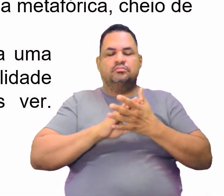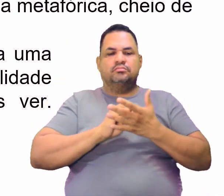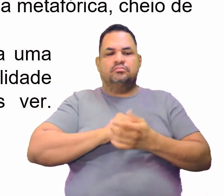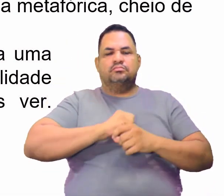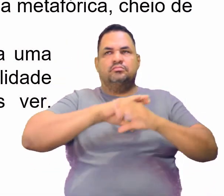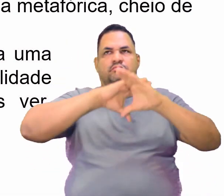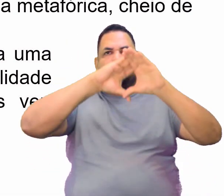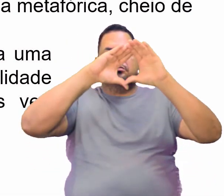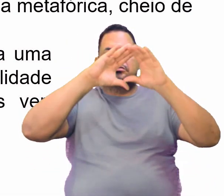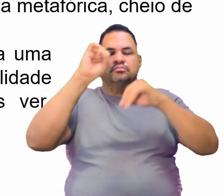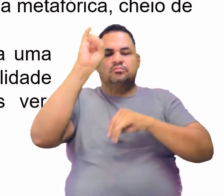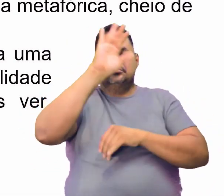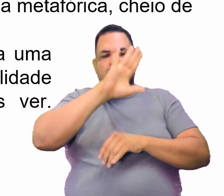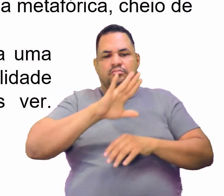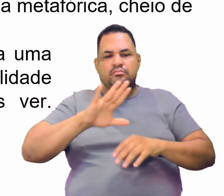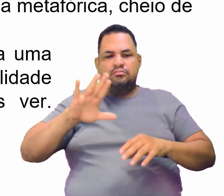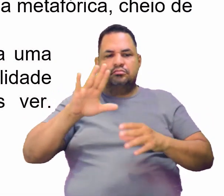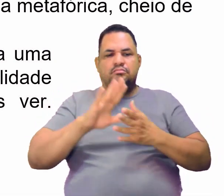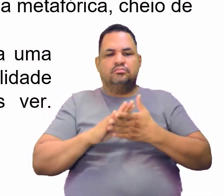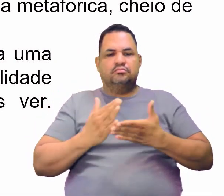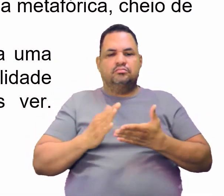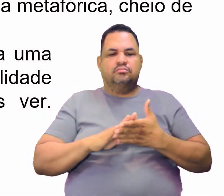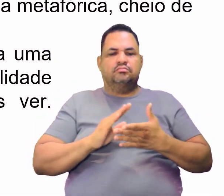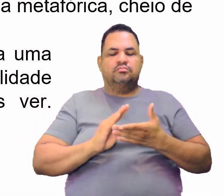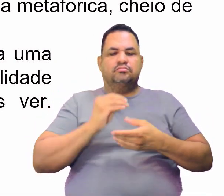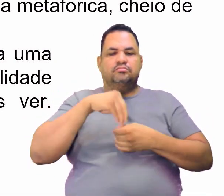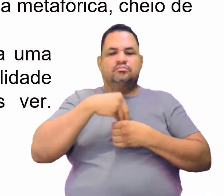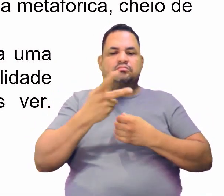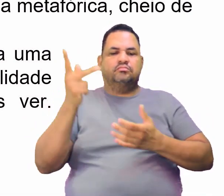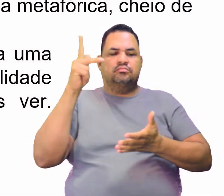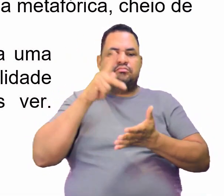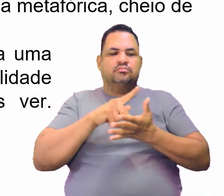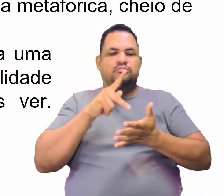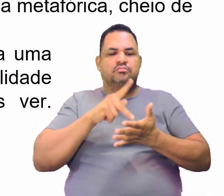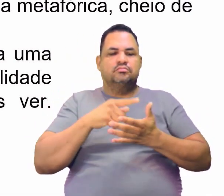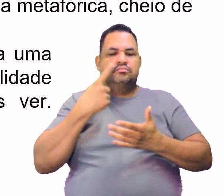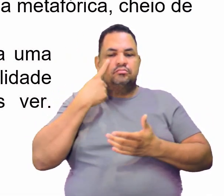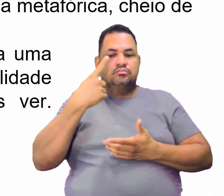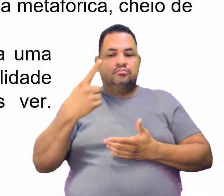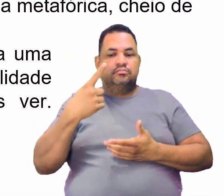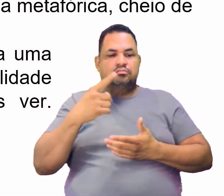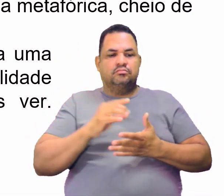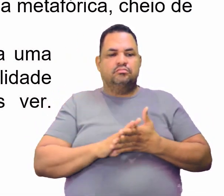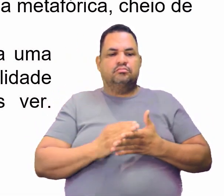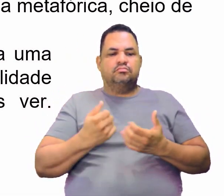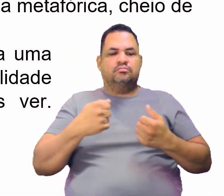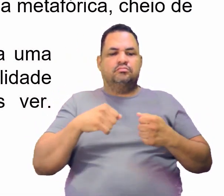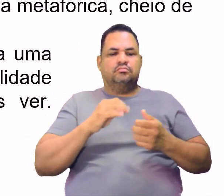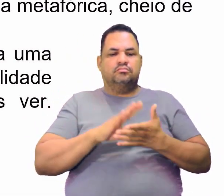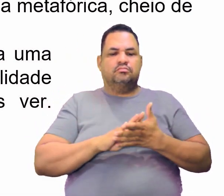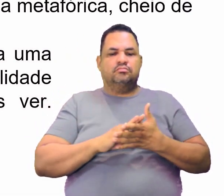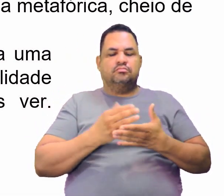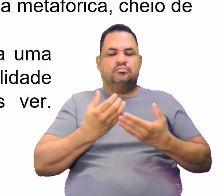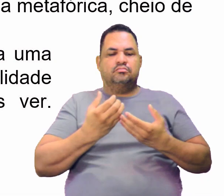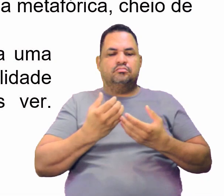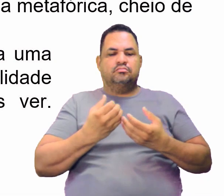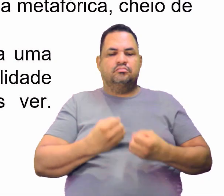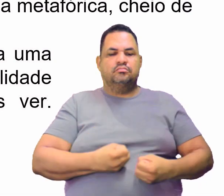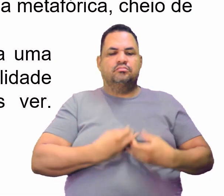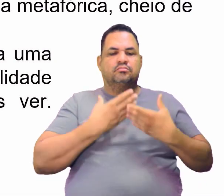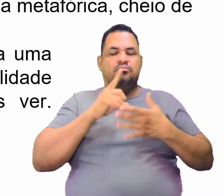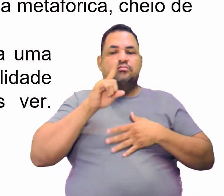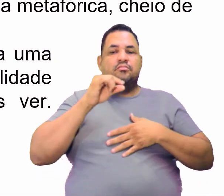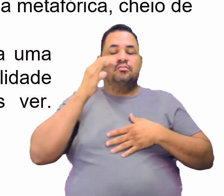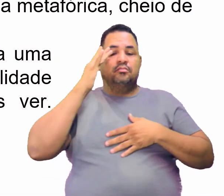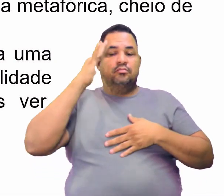além da realidade convencional ou da realidade que podemos ver, 4, podemos afirmar que o poema